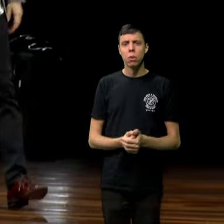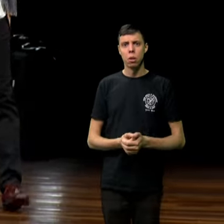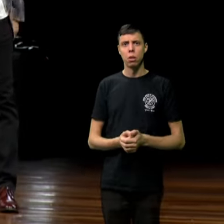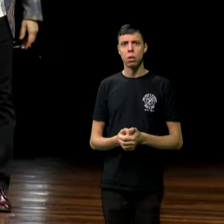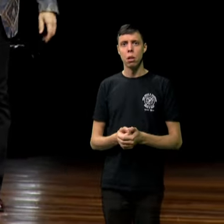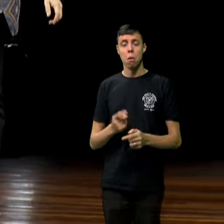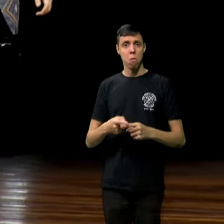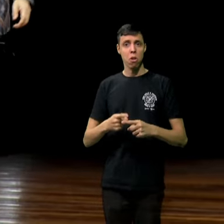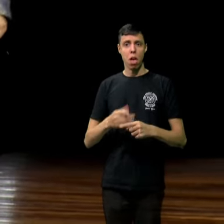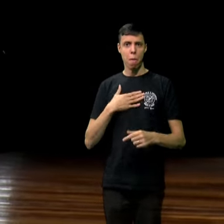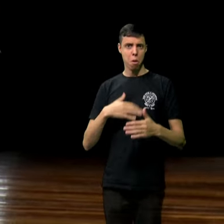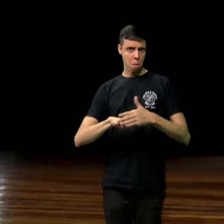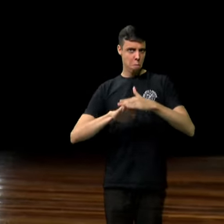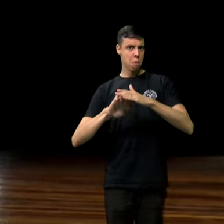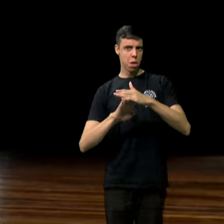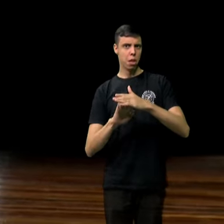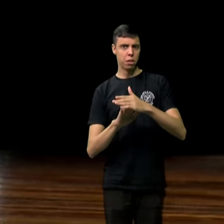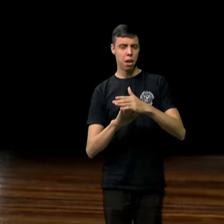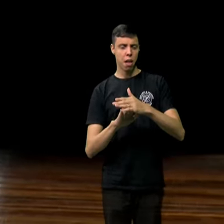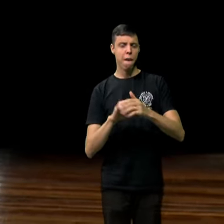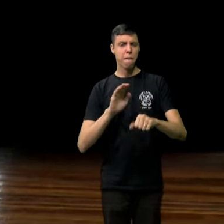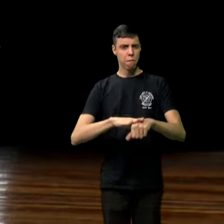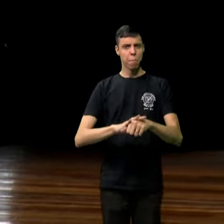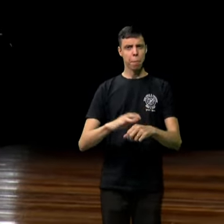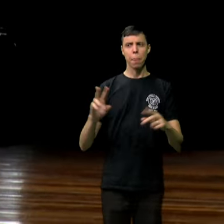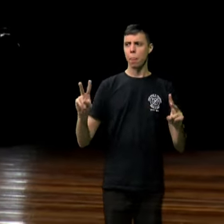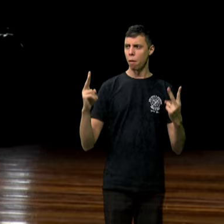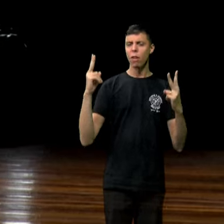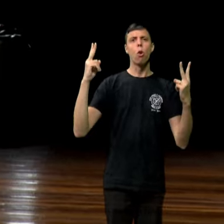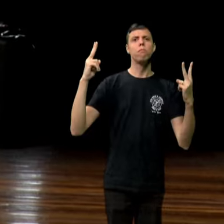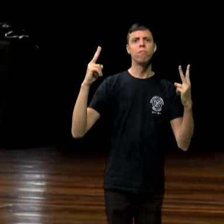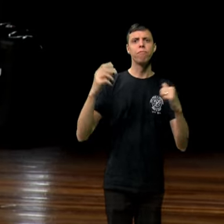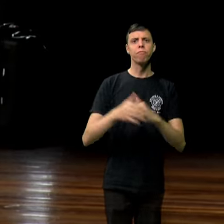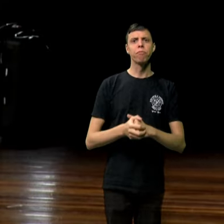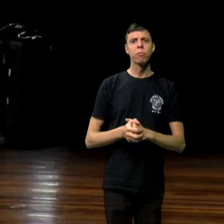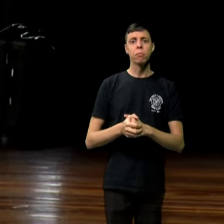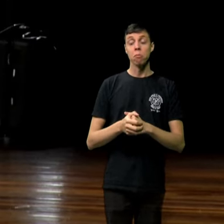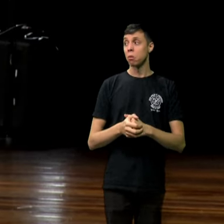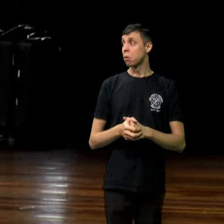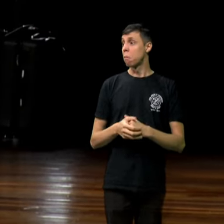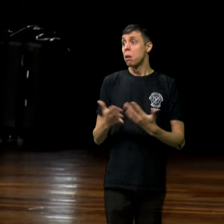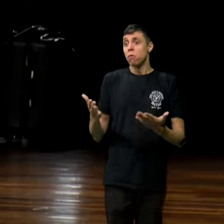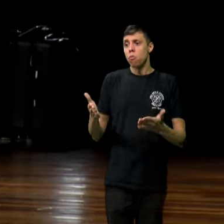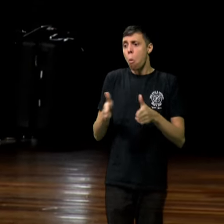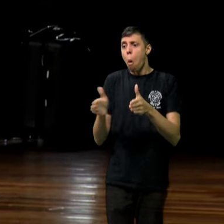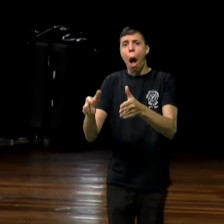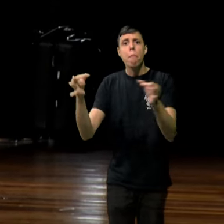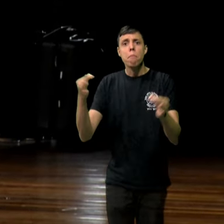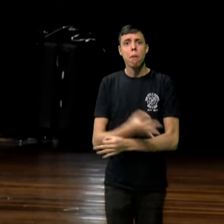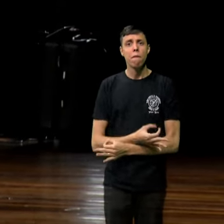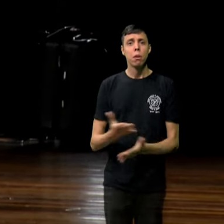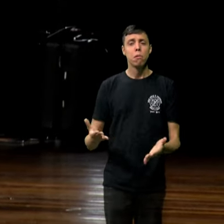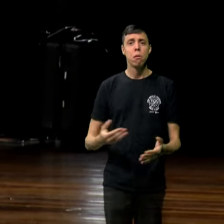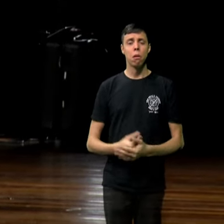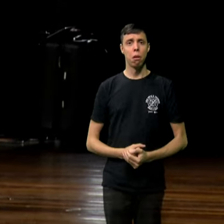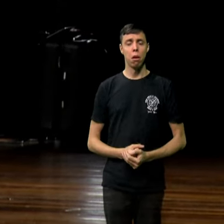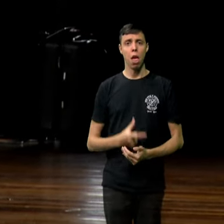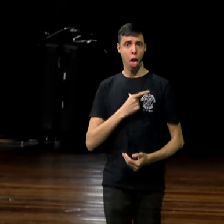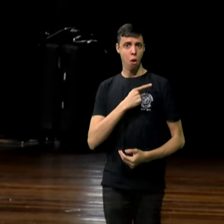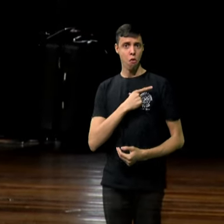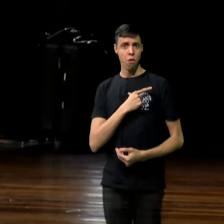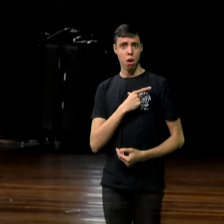gerando riquezas. E Deus me mostrou muito claro para onde eu tinha que gerar. Eu tinha que enviar